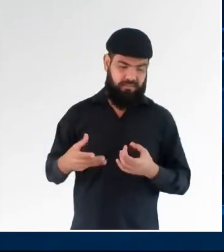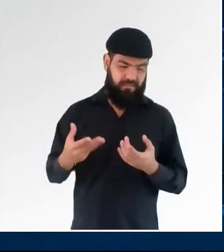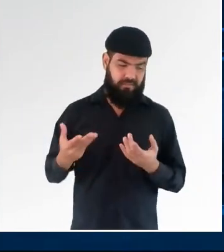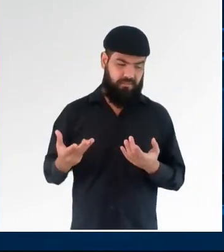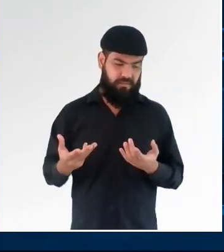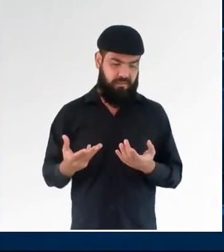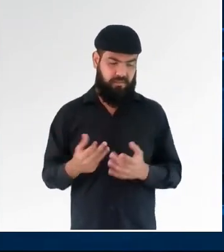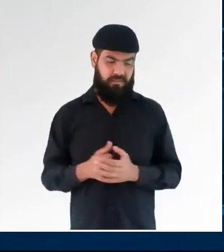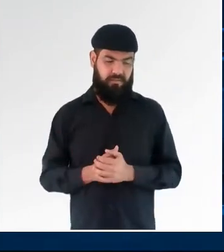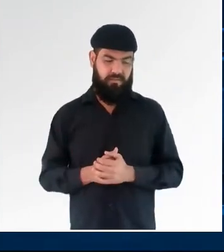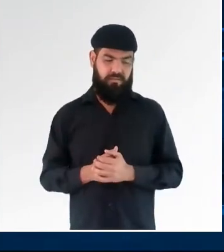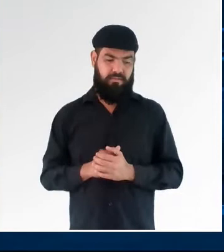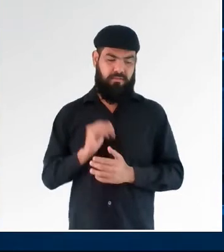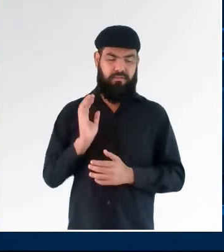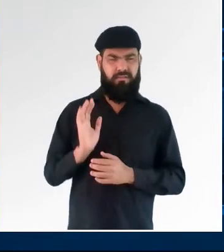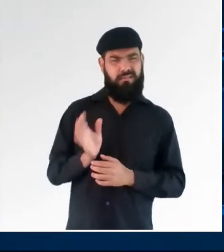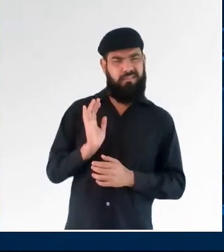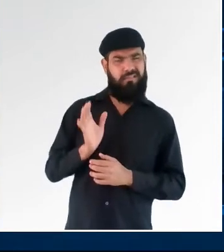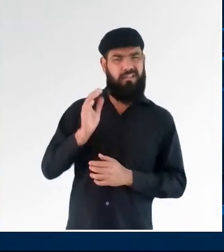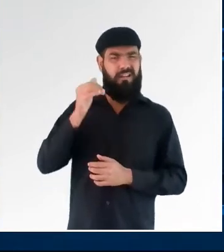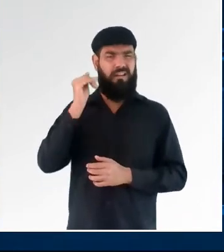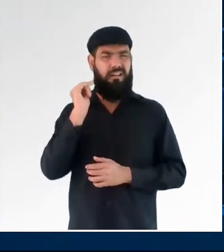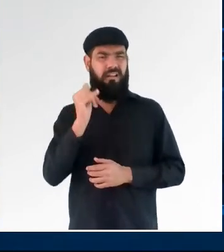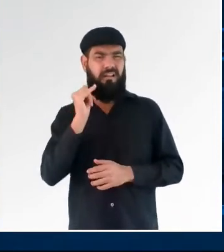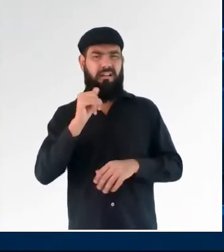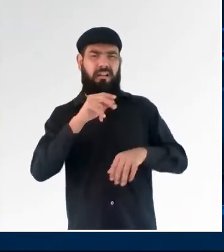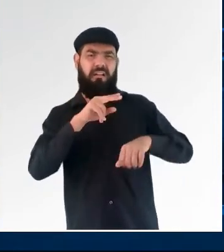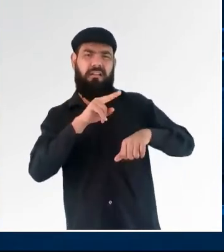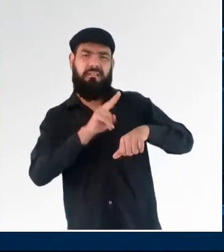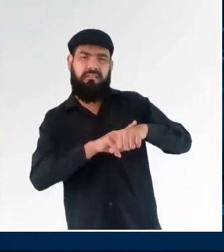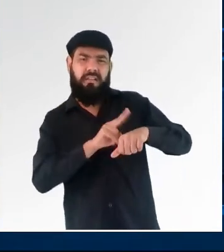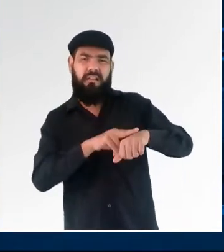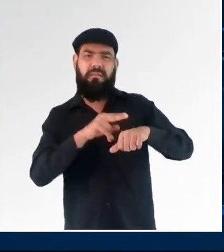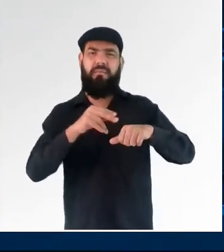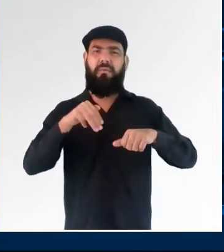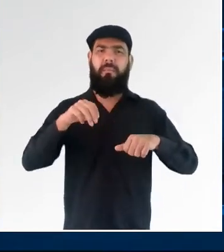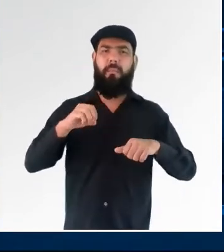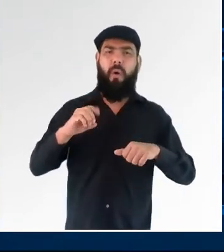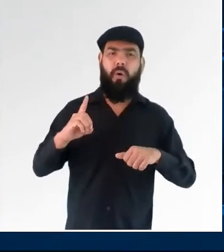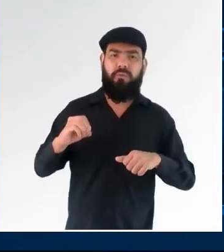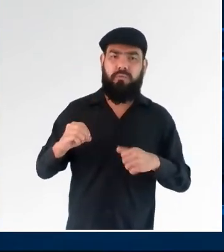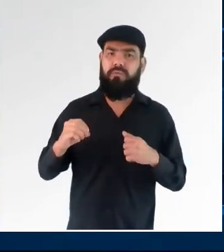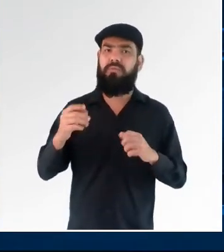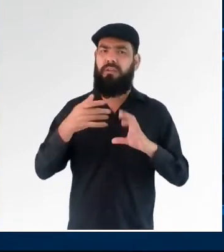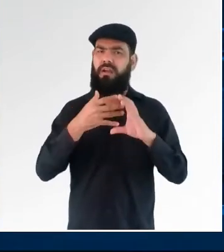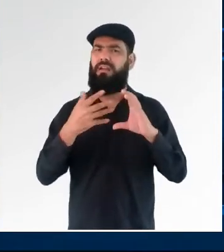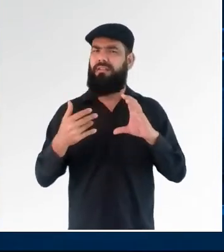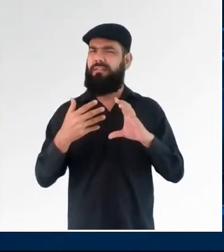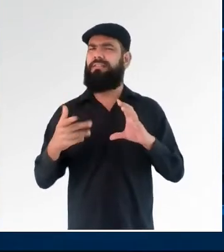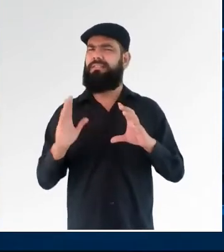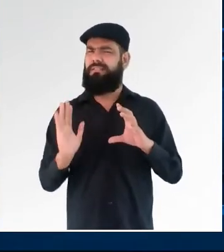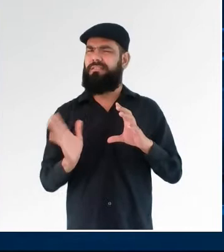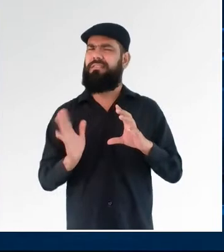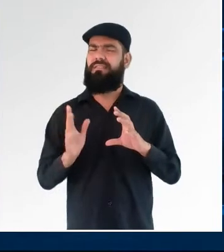Falamos também sobre tempo, modo, essas características aí que está entre vírgulas você pode suprimir,